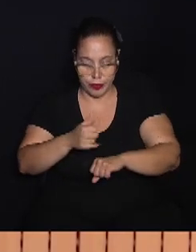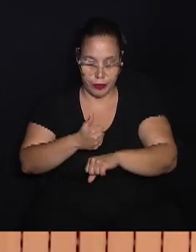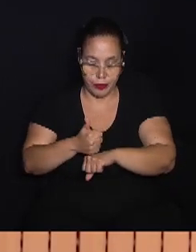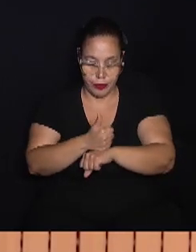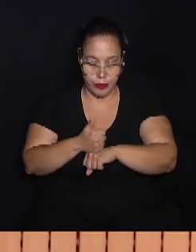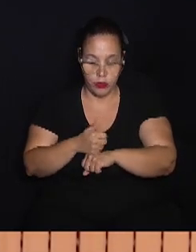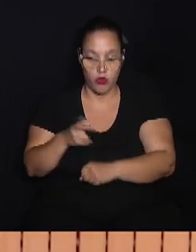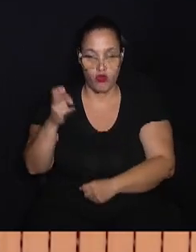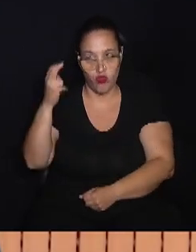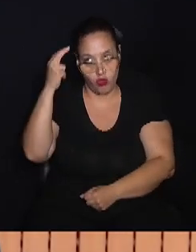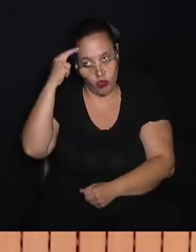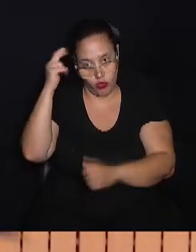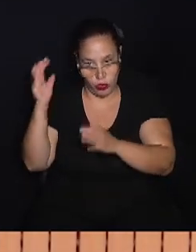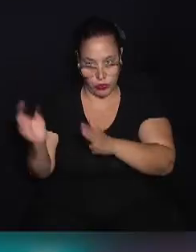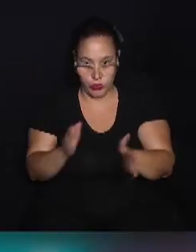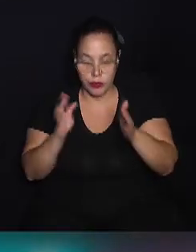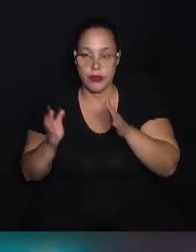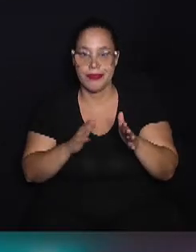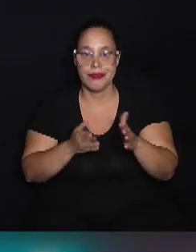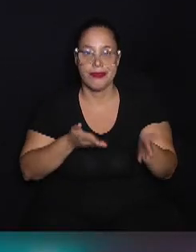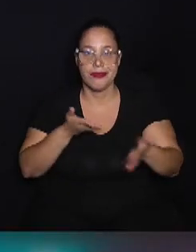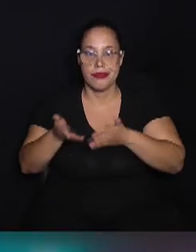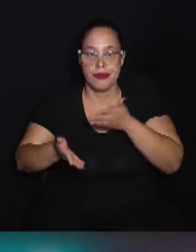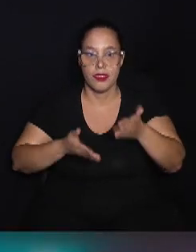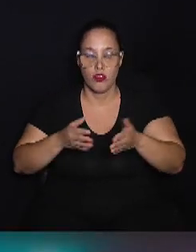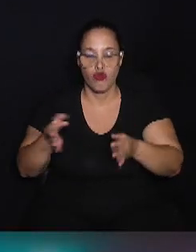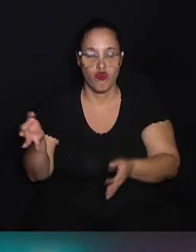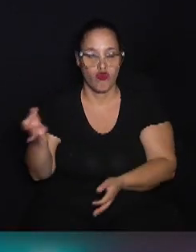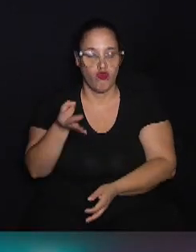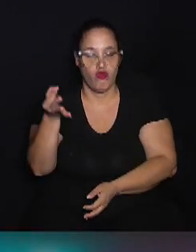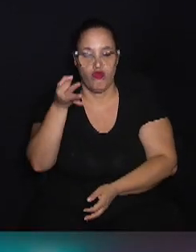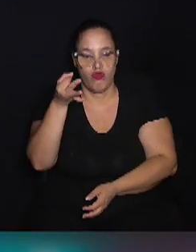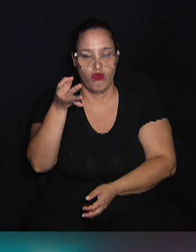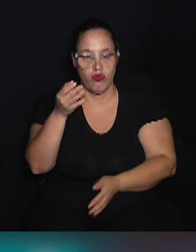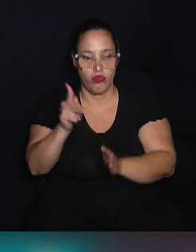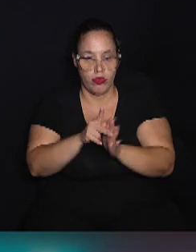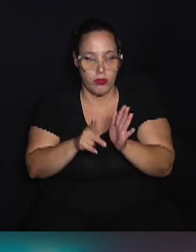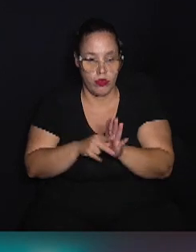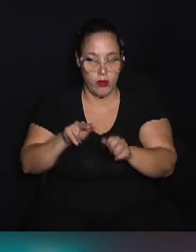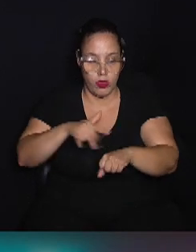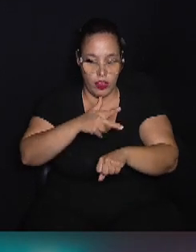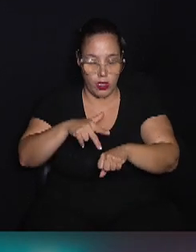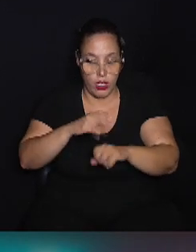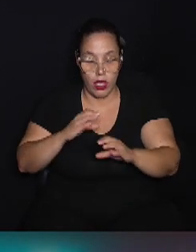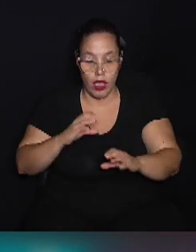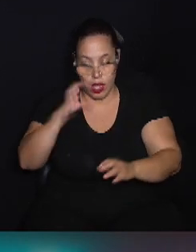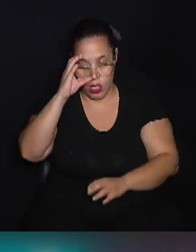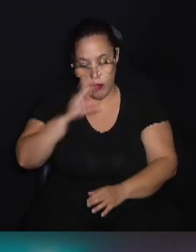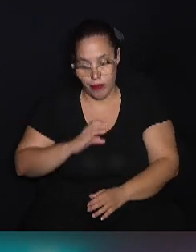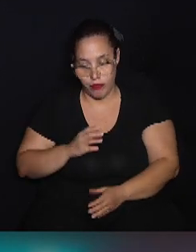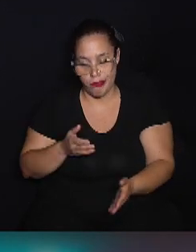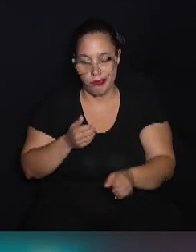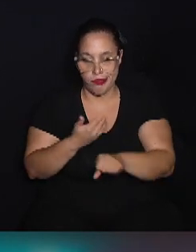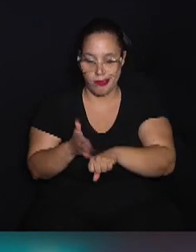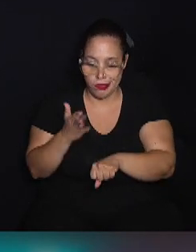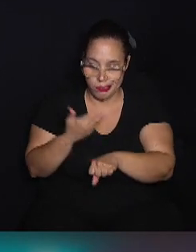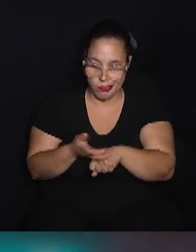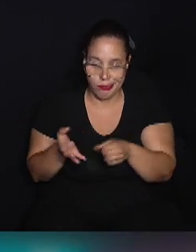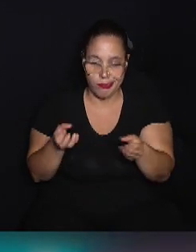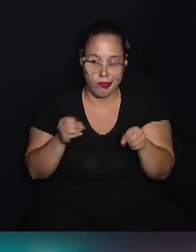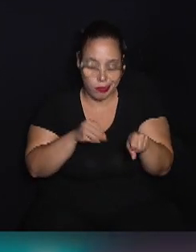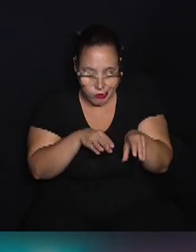cultural que proporciona aos alunos talentosos do projeto dança e cidadania uma preparação mais